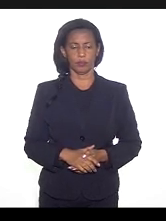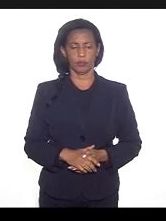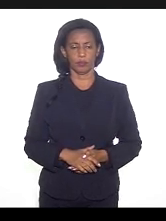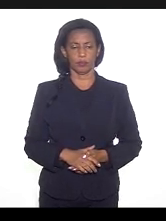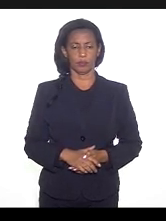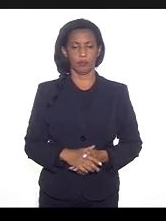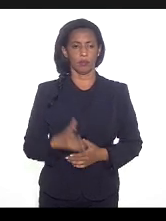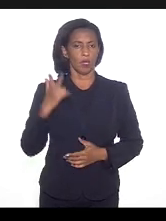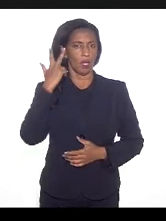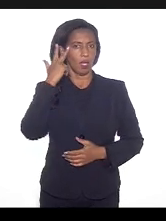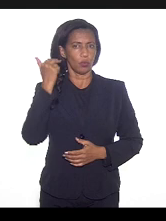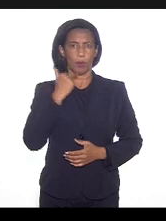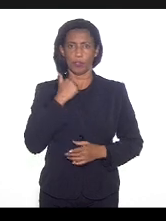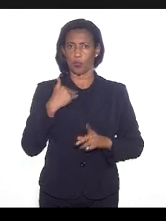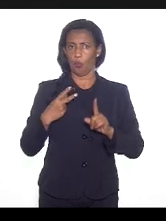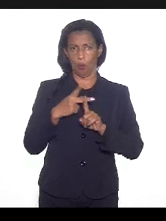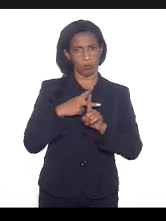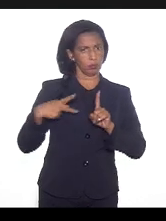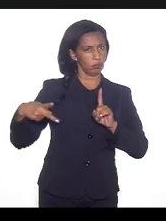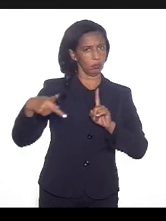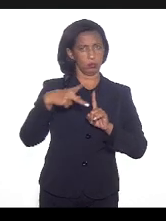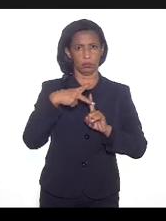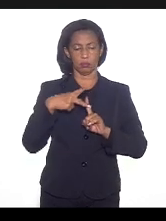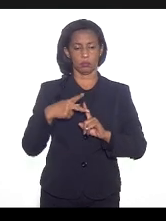Previdência, naturalmente. Então,